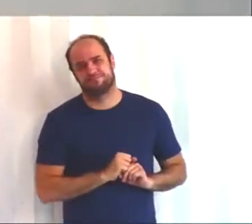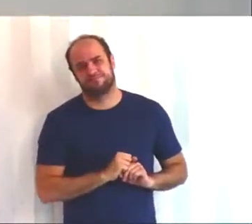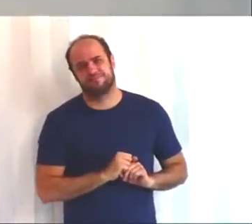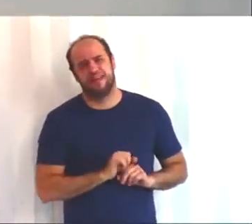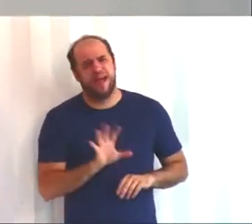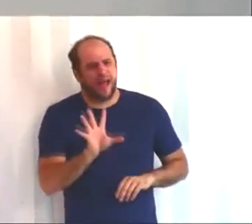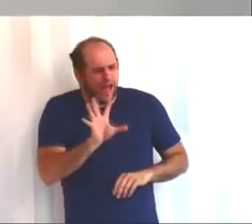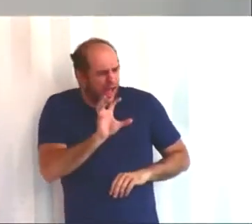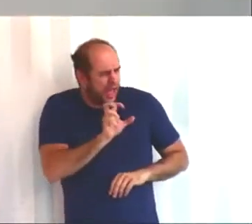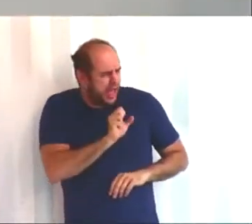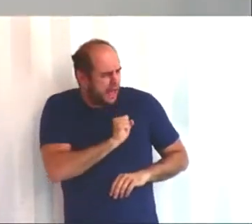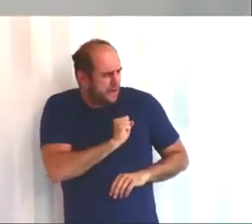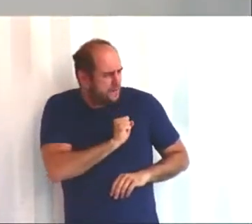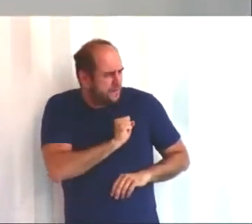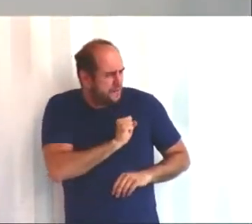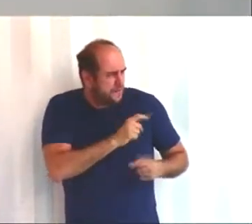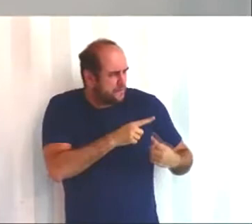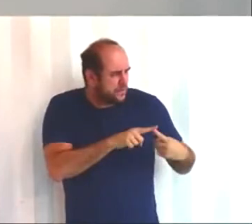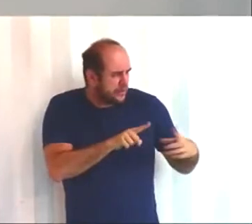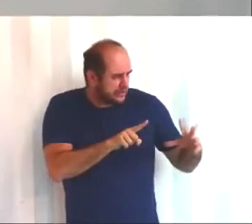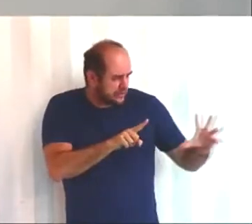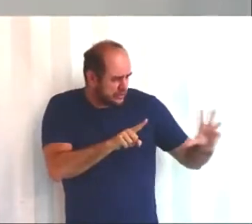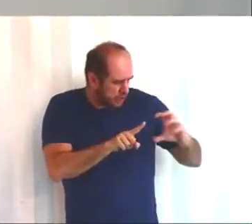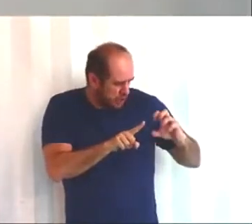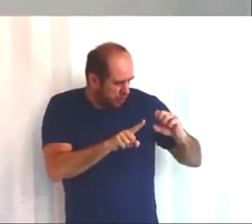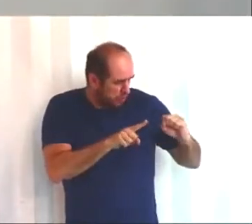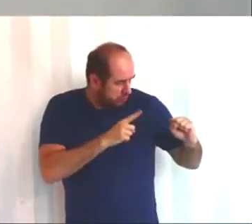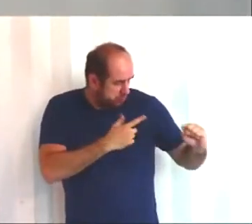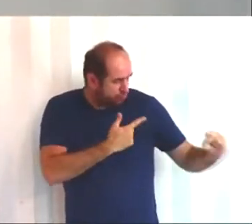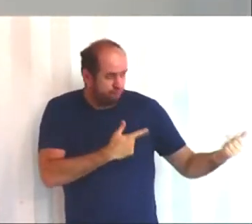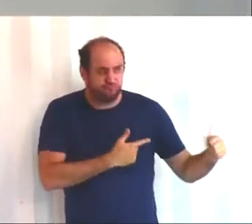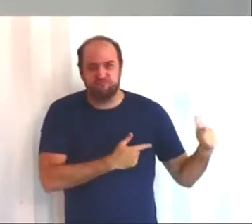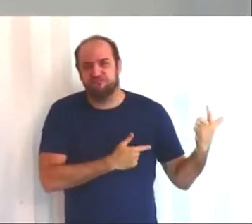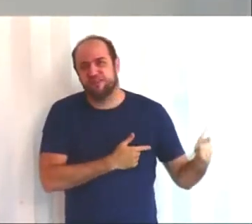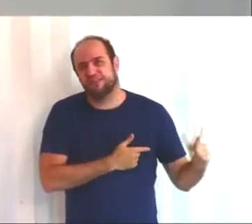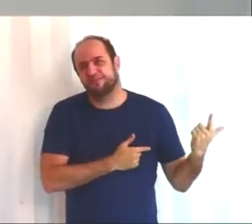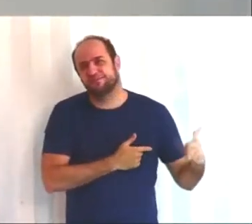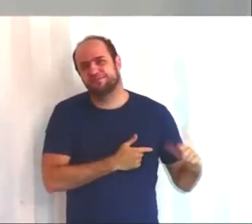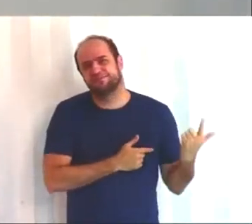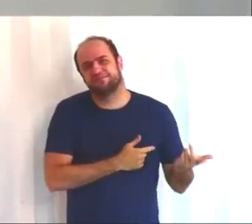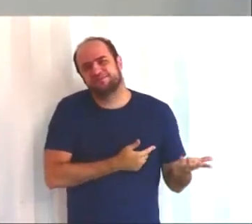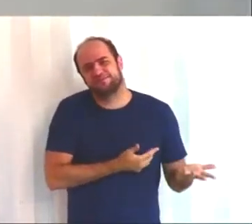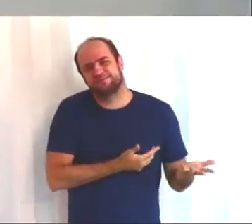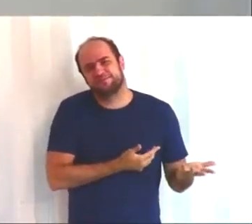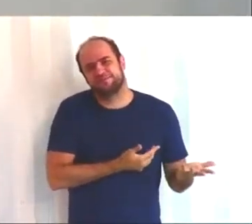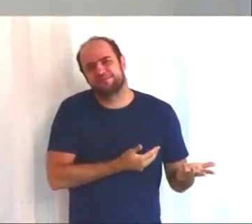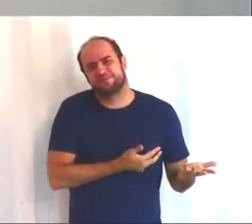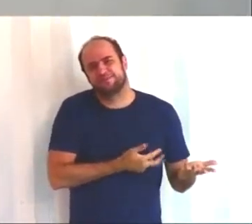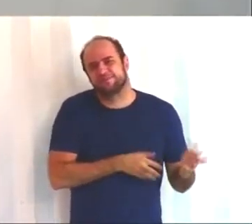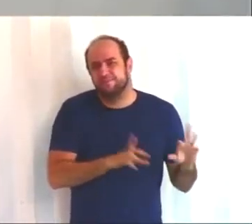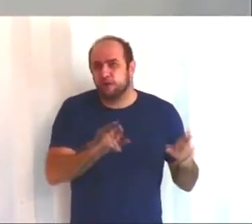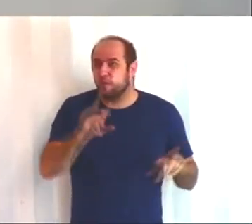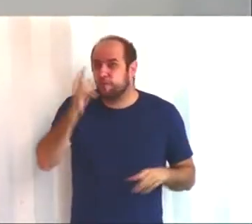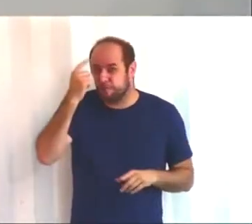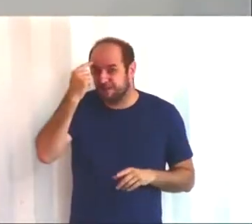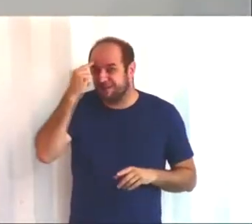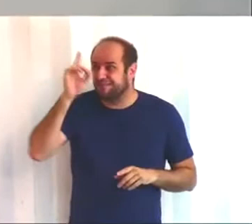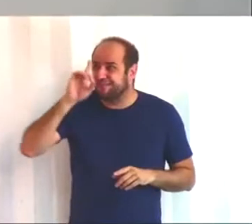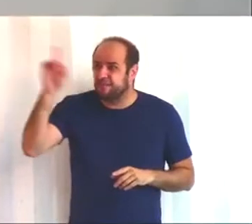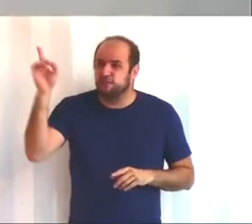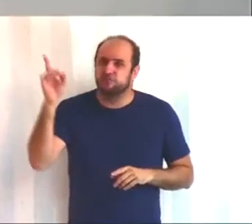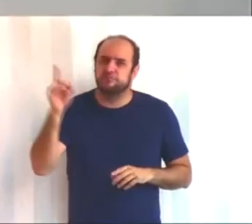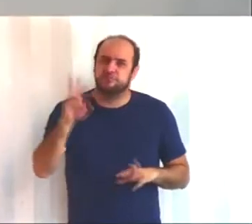Dói na esfera humana. Imaginem ao Senhor. Imagine. Então é isso que Deus está